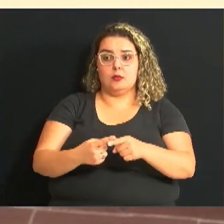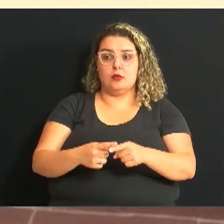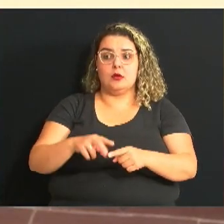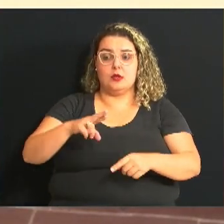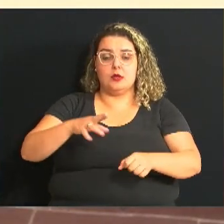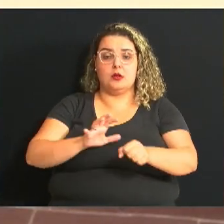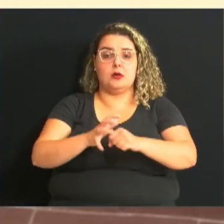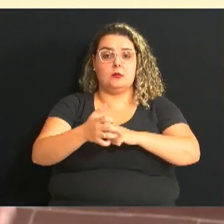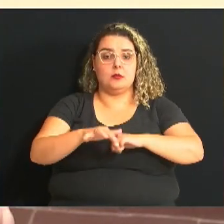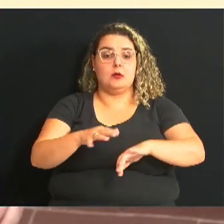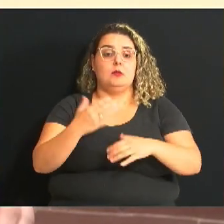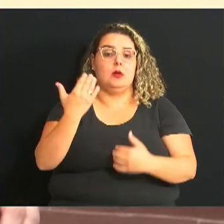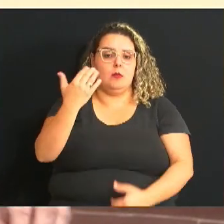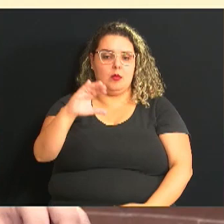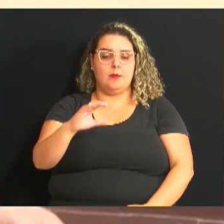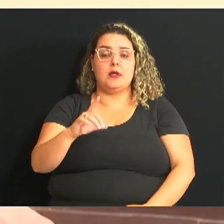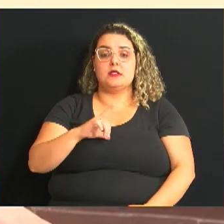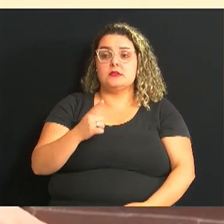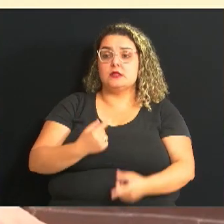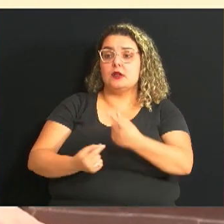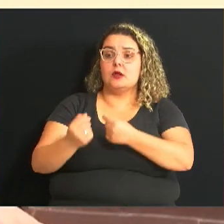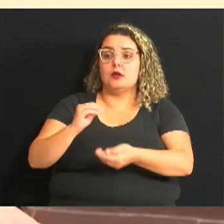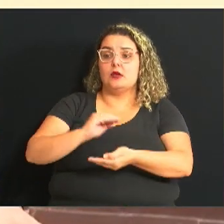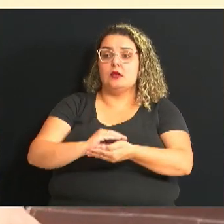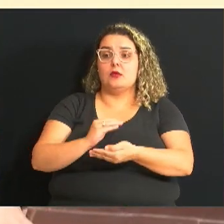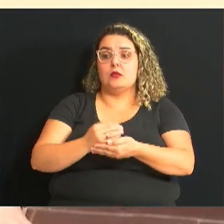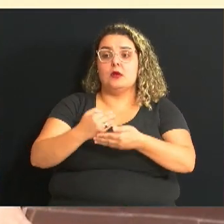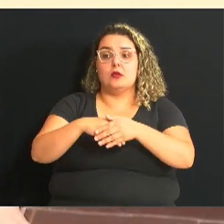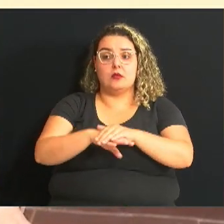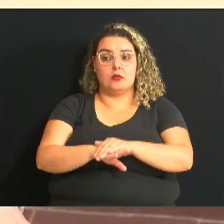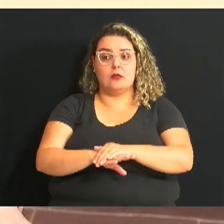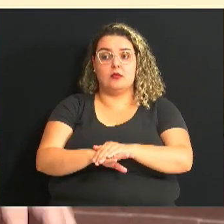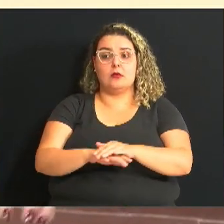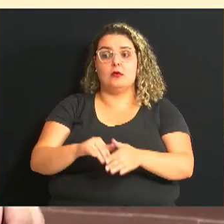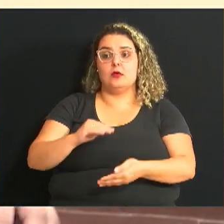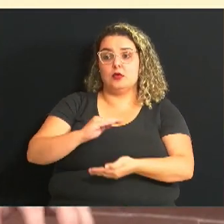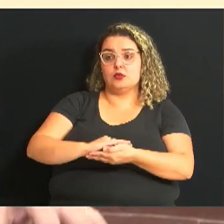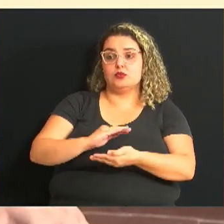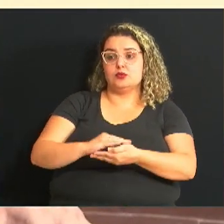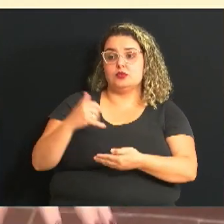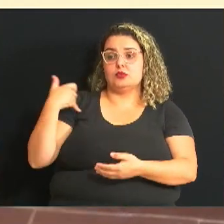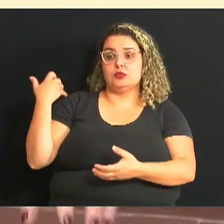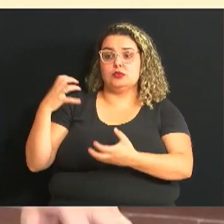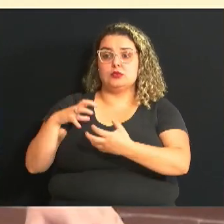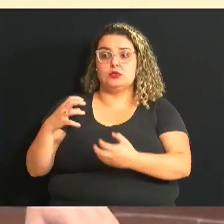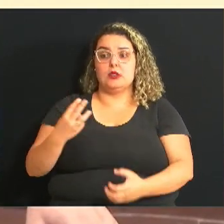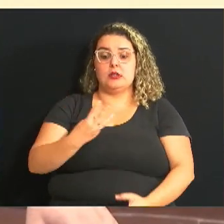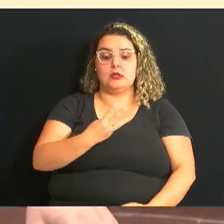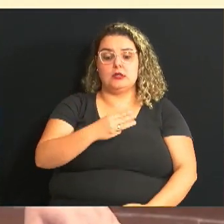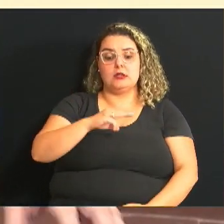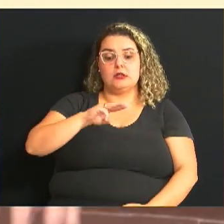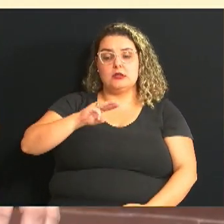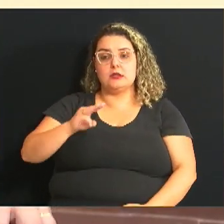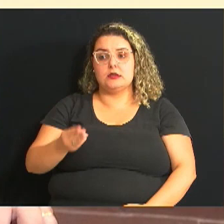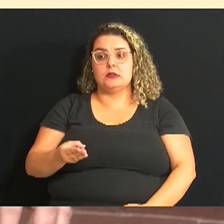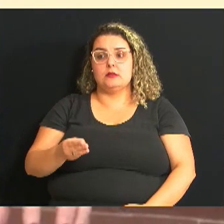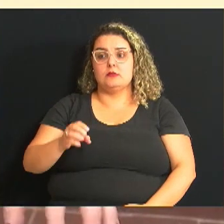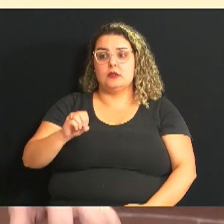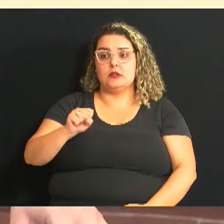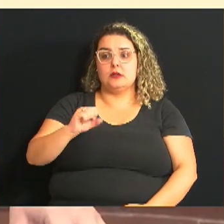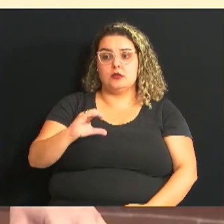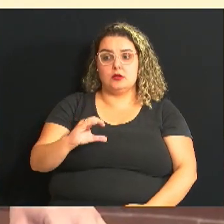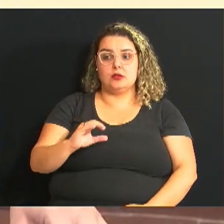publicação, mas há um dinheiro já pré-reservado dentro do Fundo Municipal do Idoso, que são 3 milhões para as OSCs, para